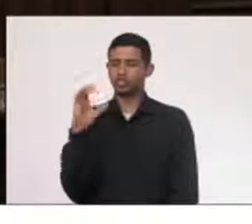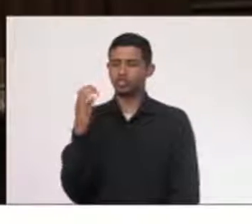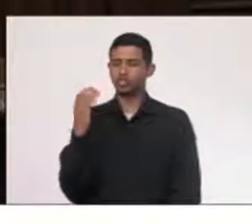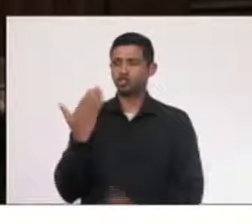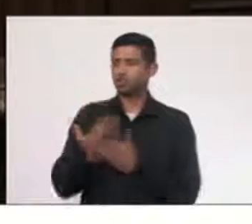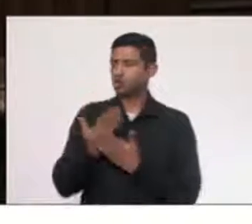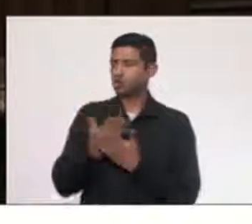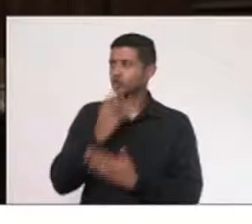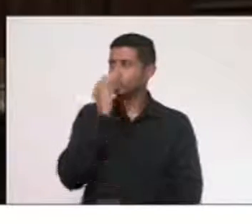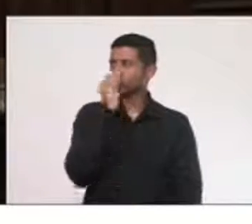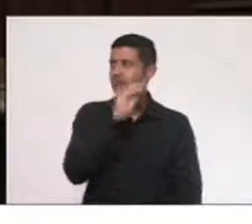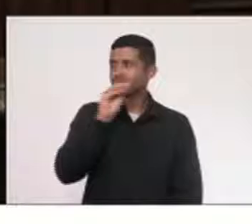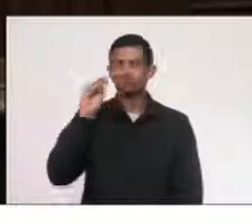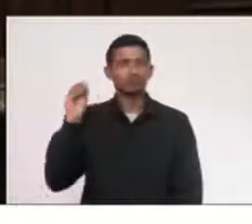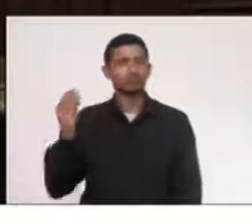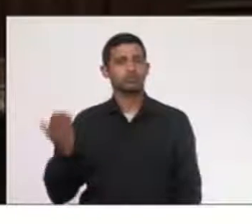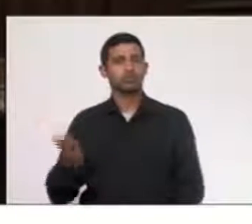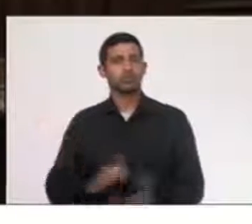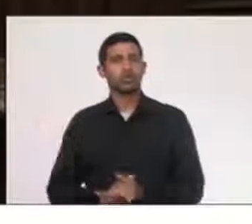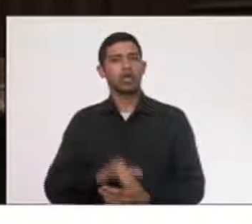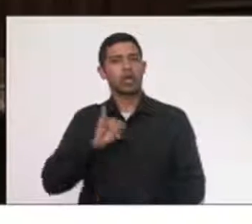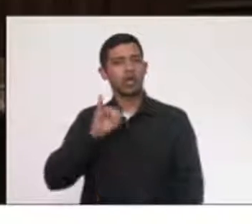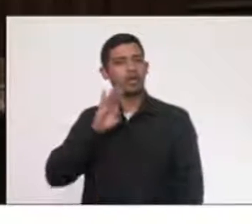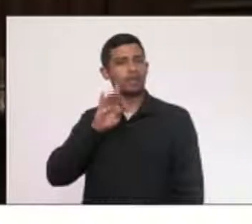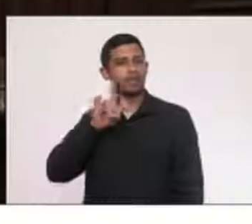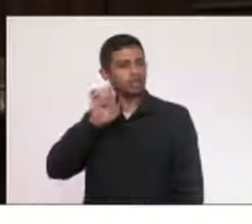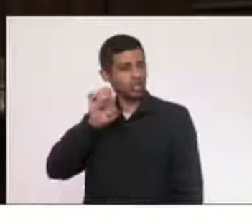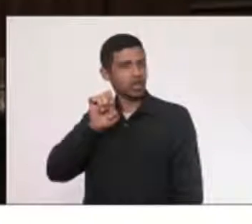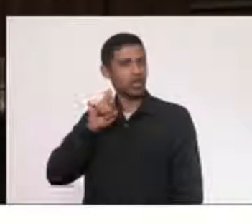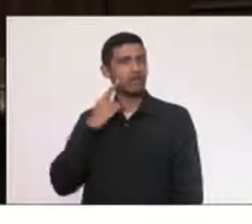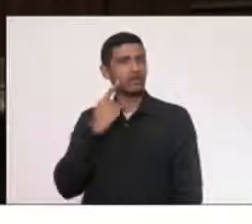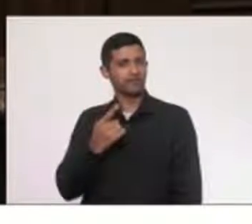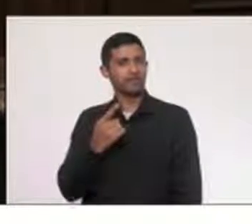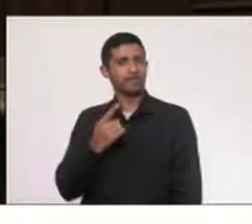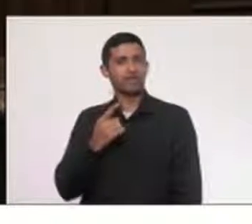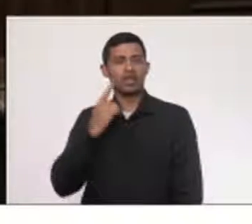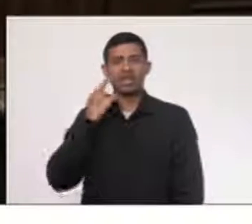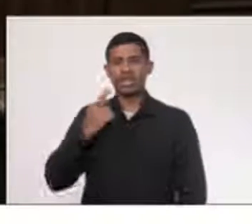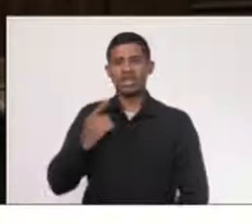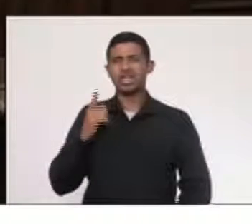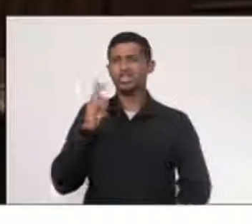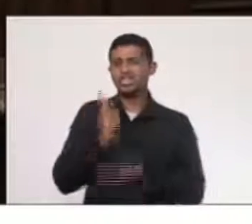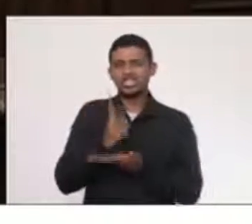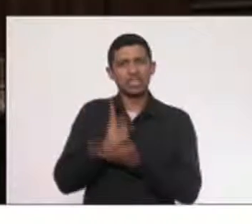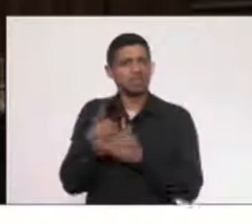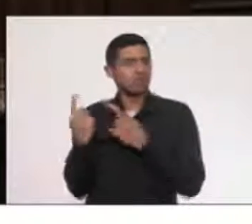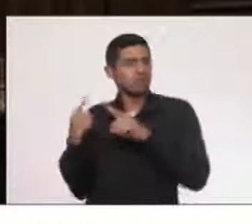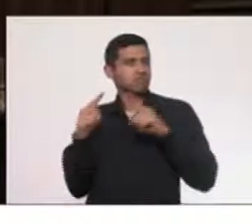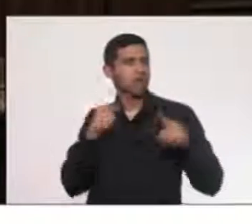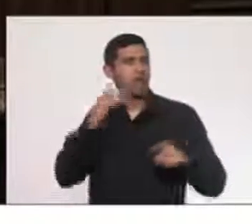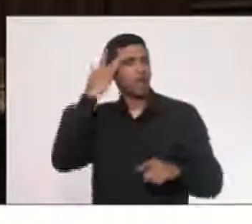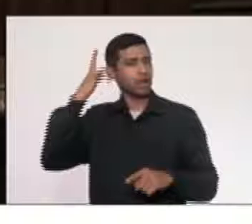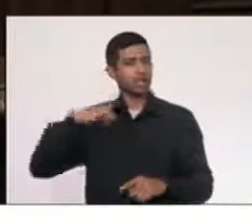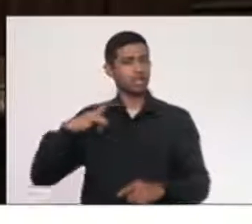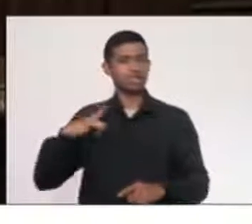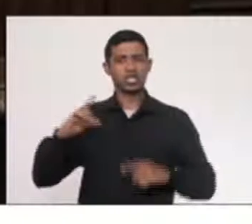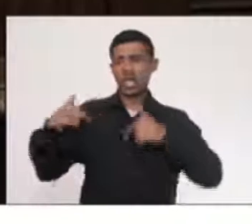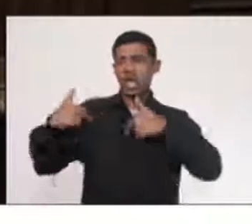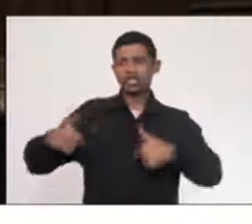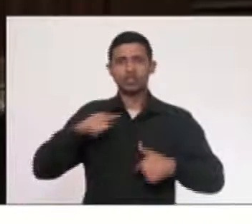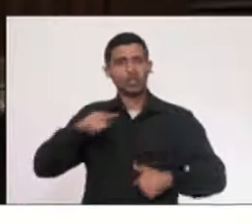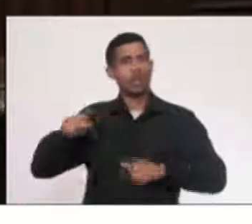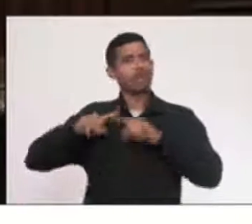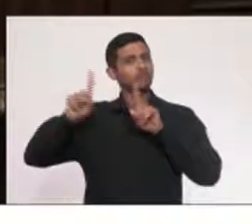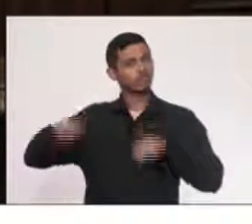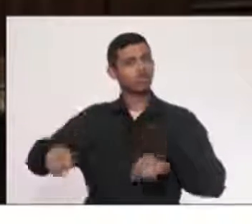científica, onde o IBGE está sob ataque. Amanhã haverá uma ação dos funcionários